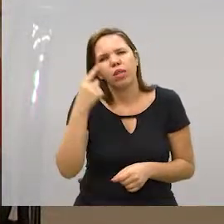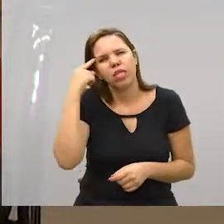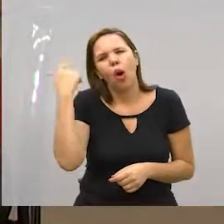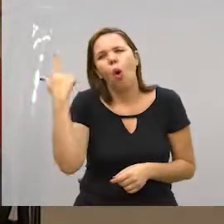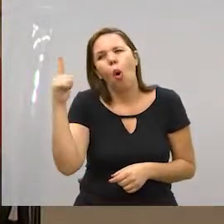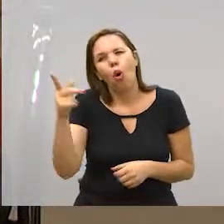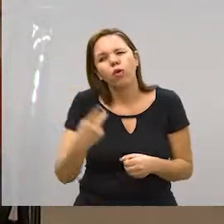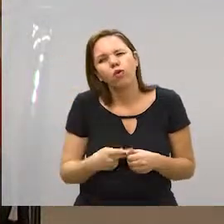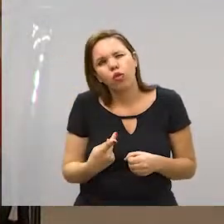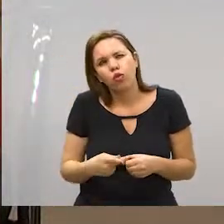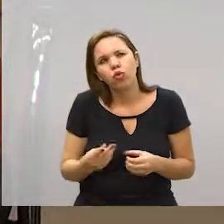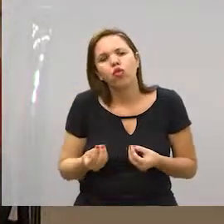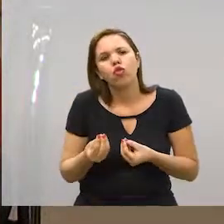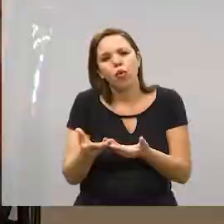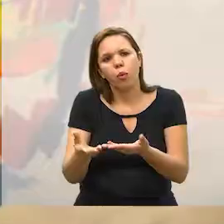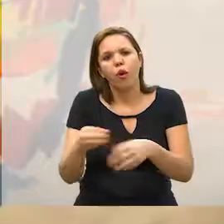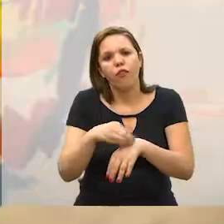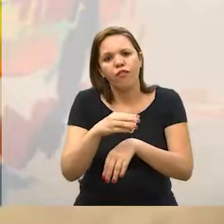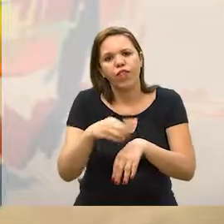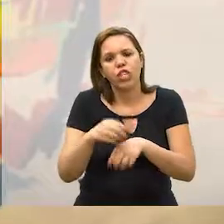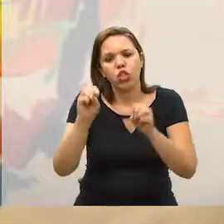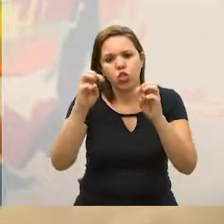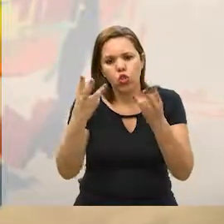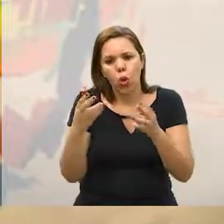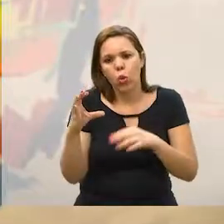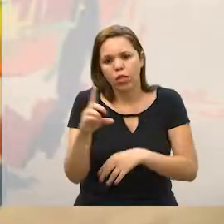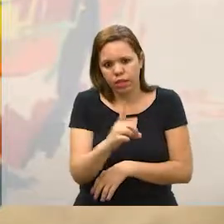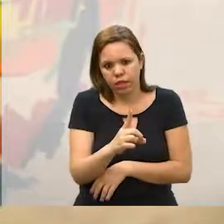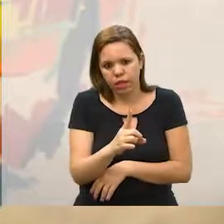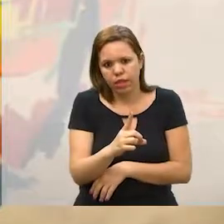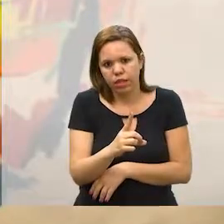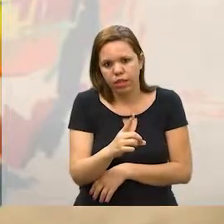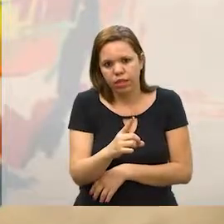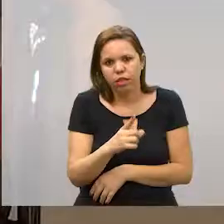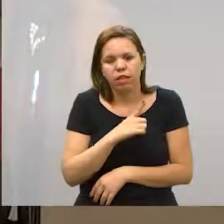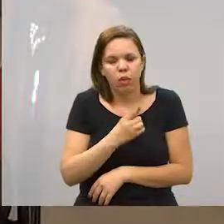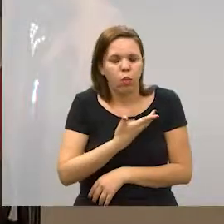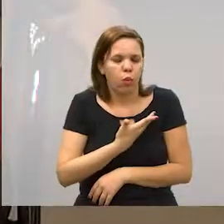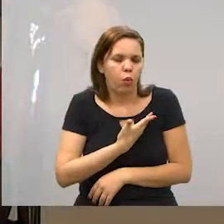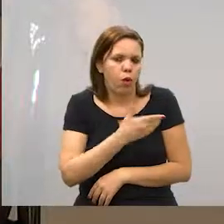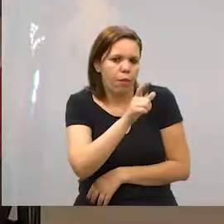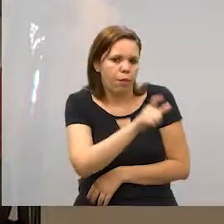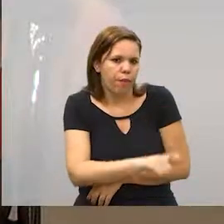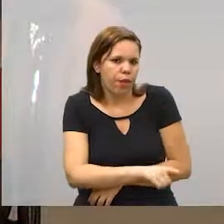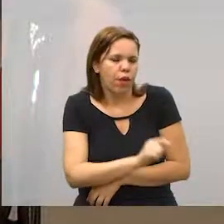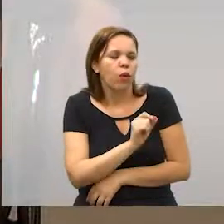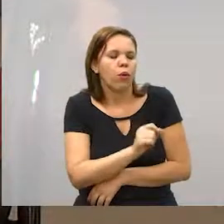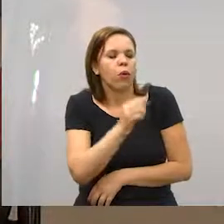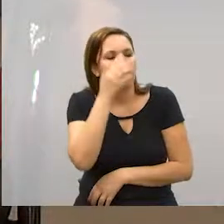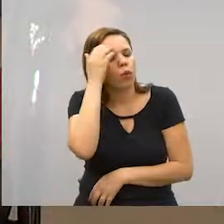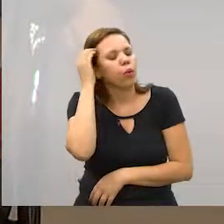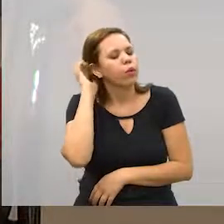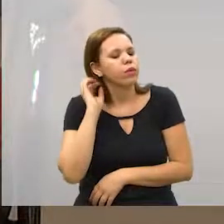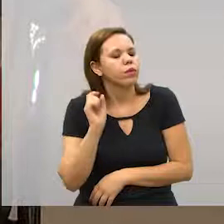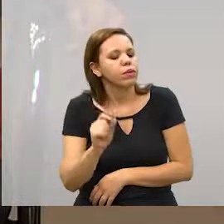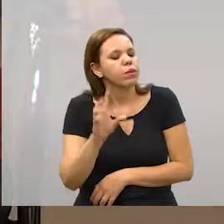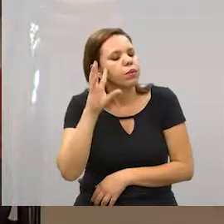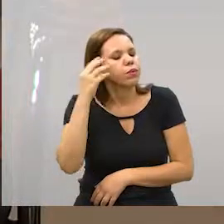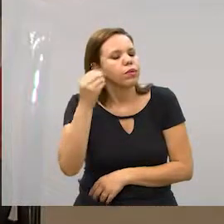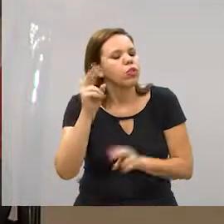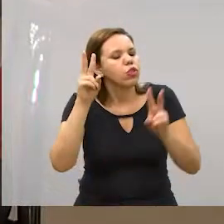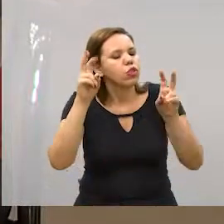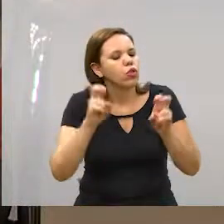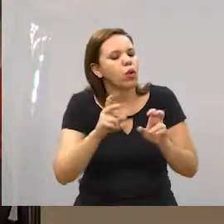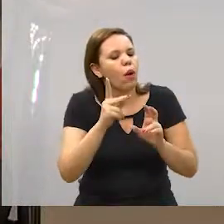para pensar outros produtos também que a gente pode, além do show e do CD. A gente tem um amigo que